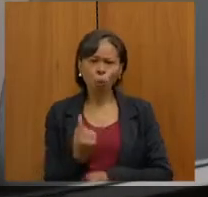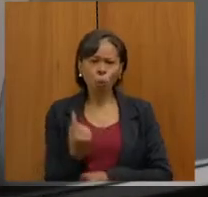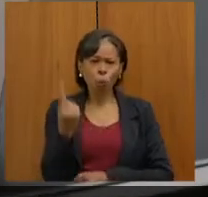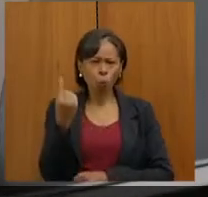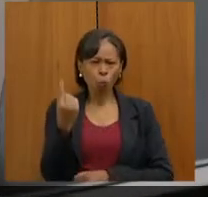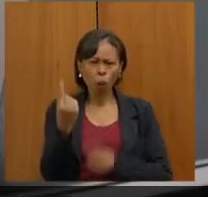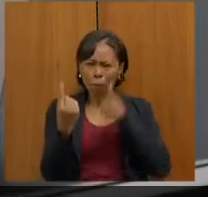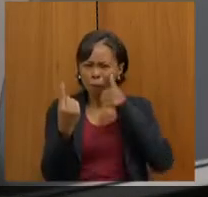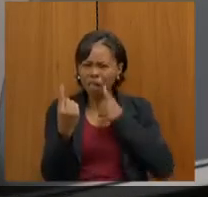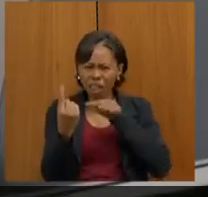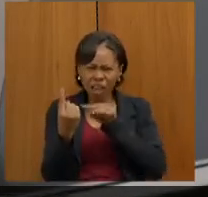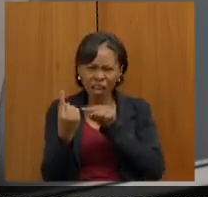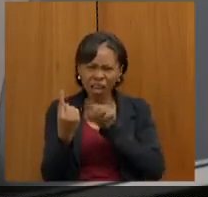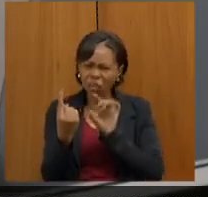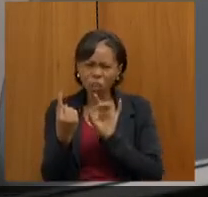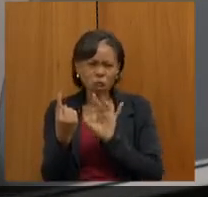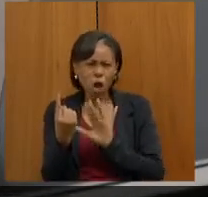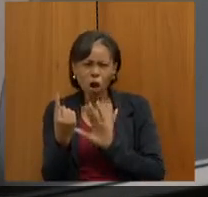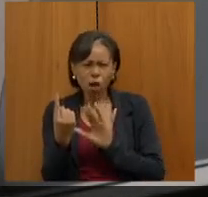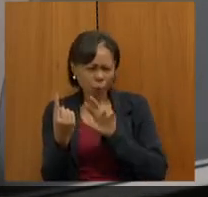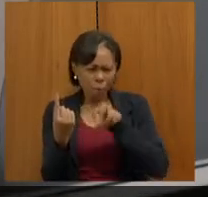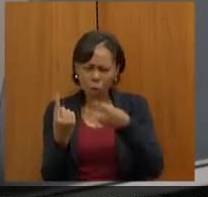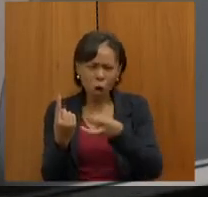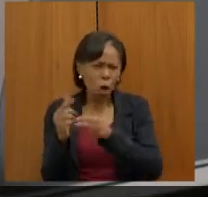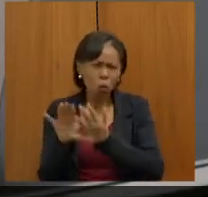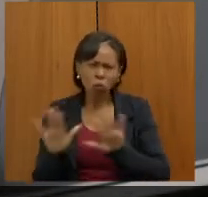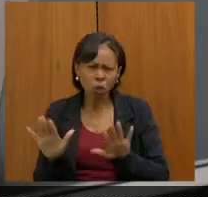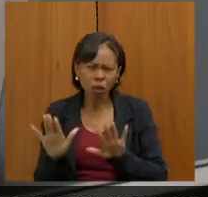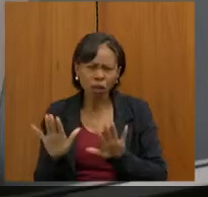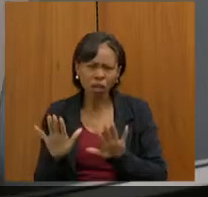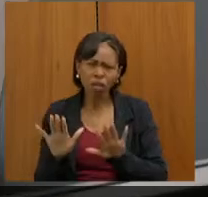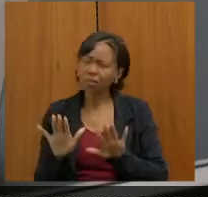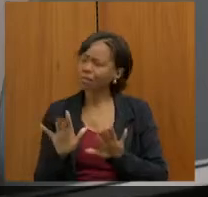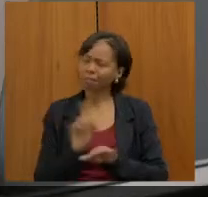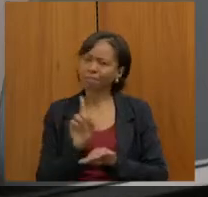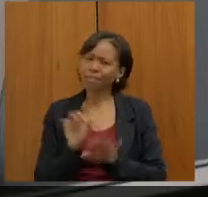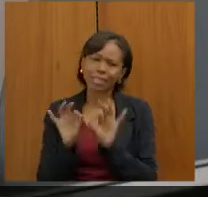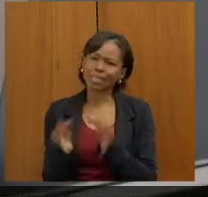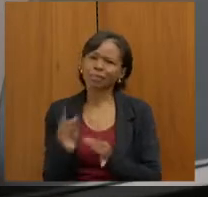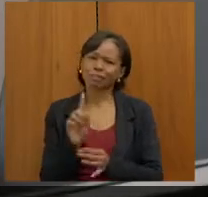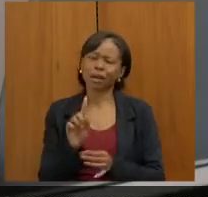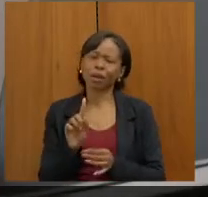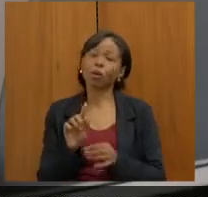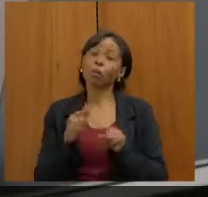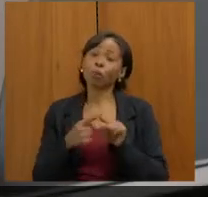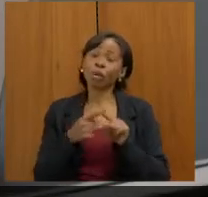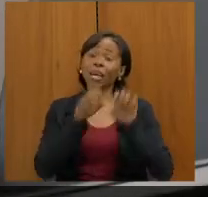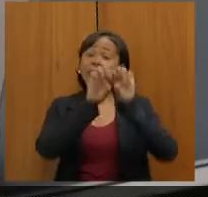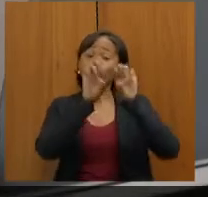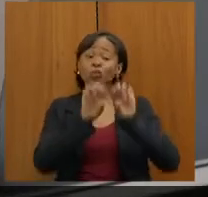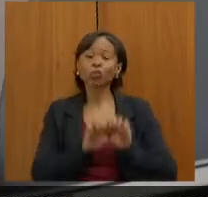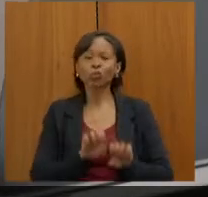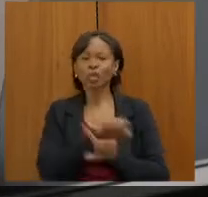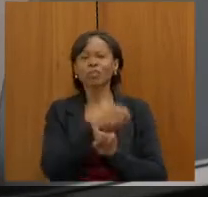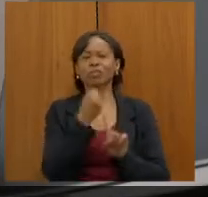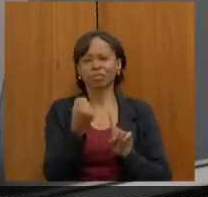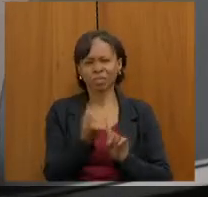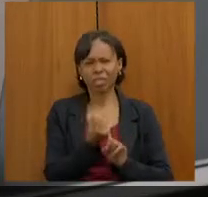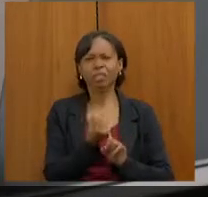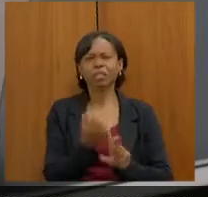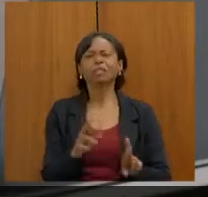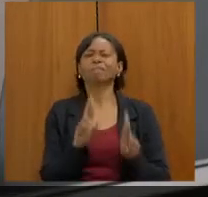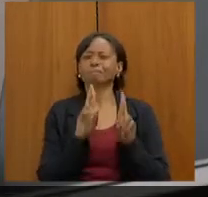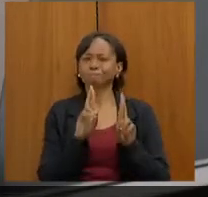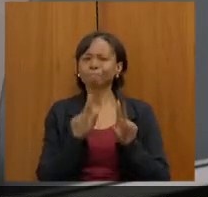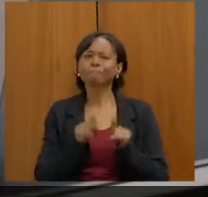estrutura que está matando mulheres Todos nós temos responsabilidade então o papel da mídia de extrema relevância no enfrentamento